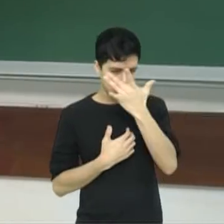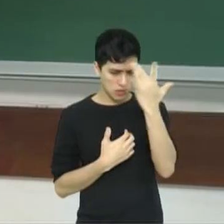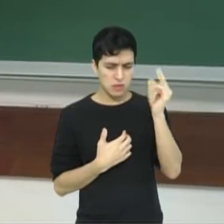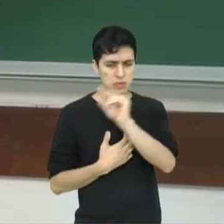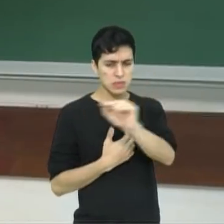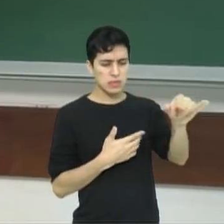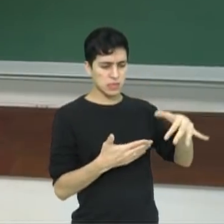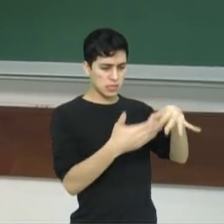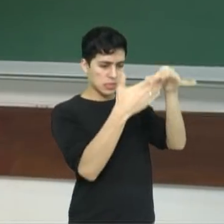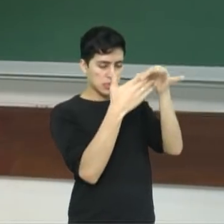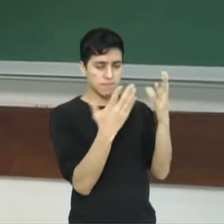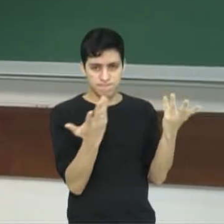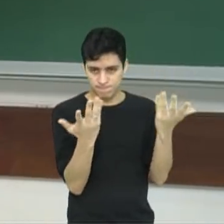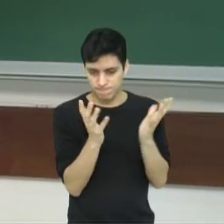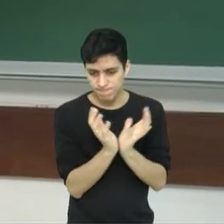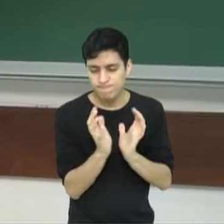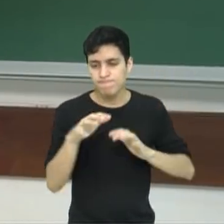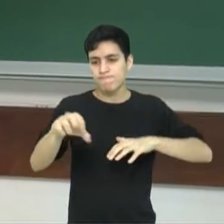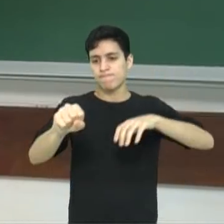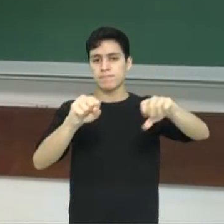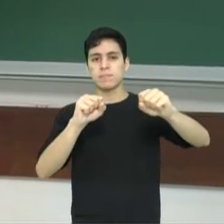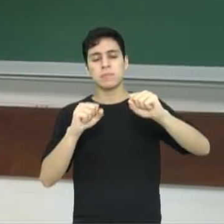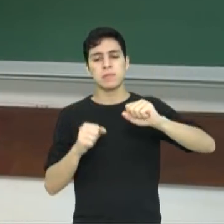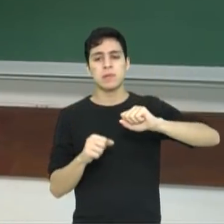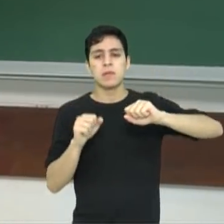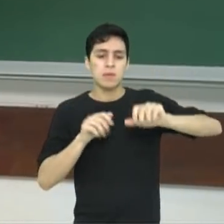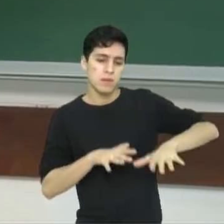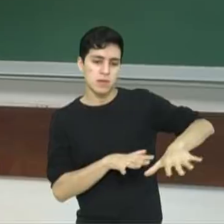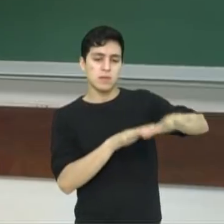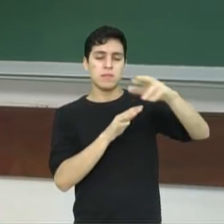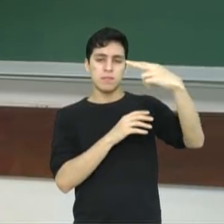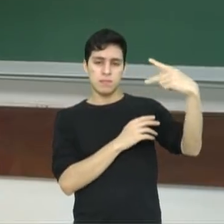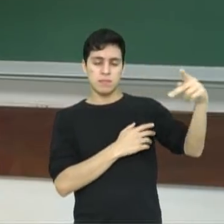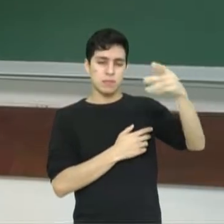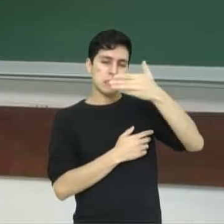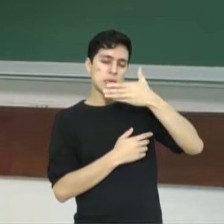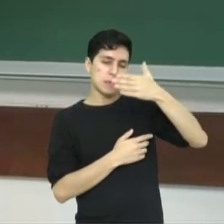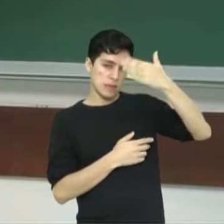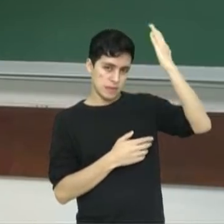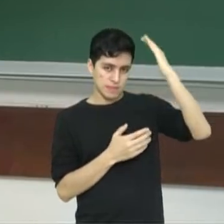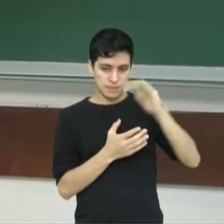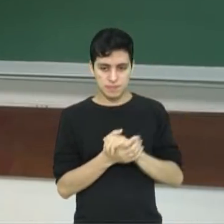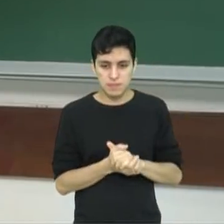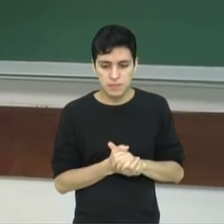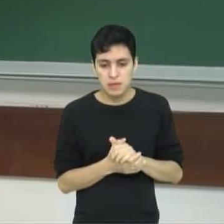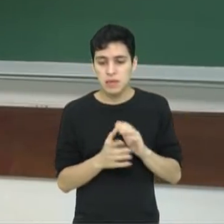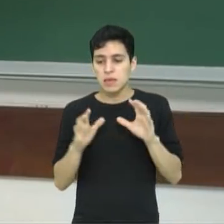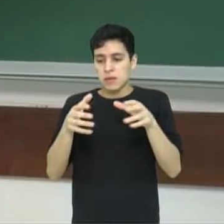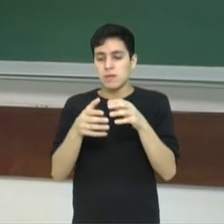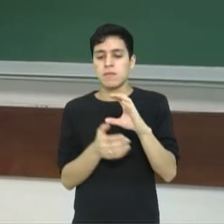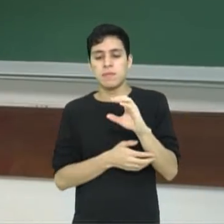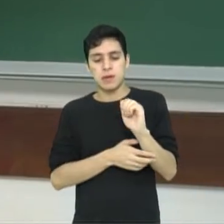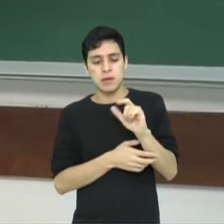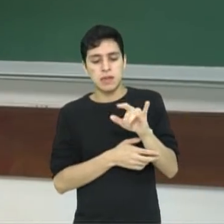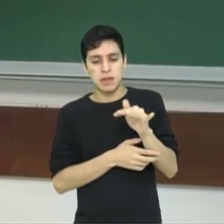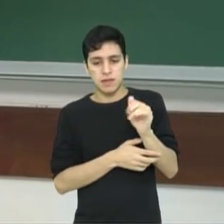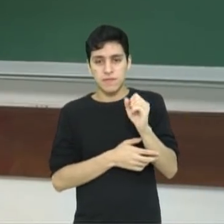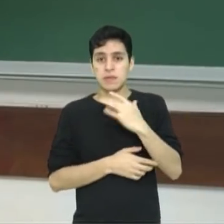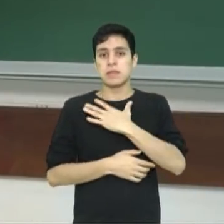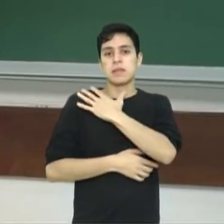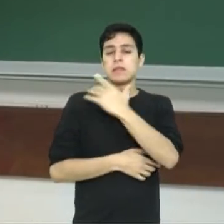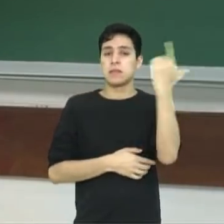Porque os califas criaram reinos, que são chamados de califados nessas